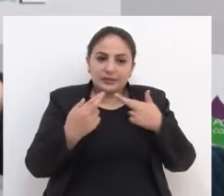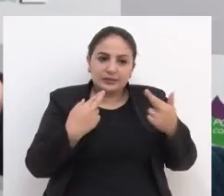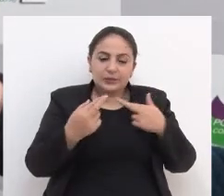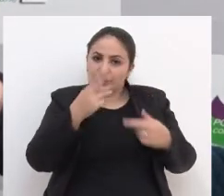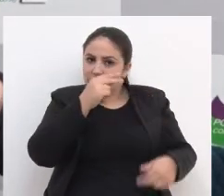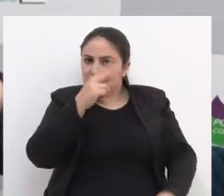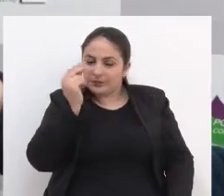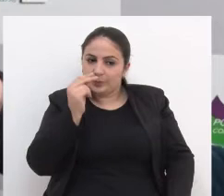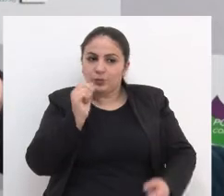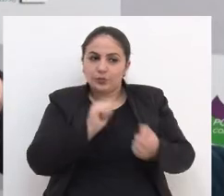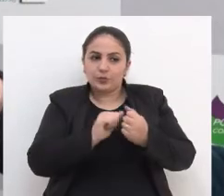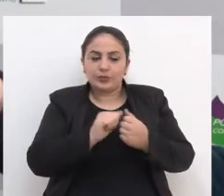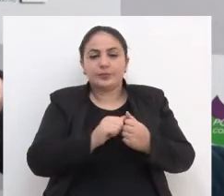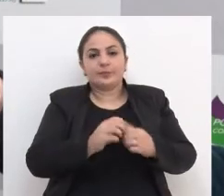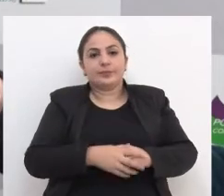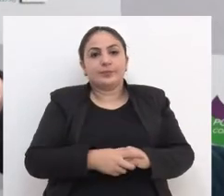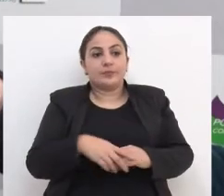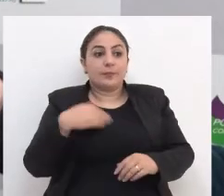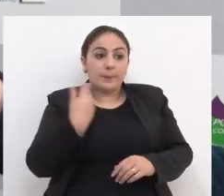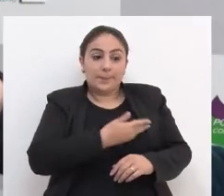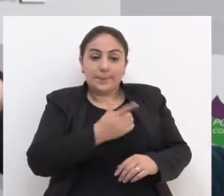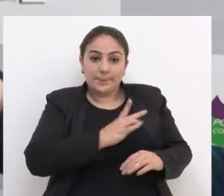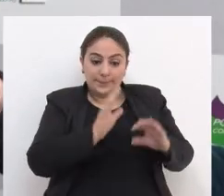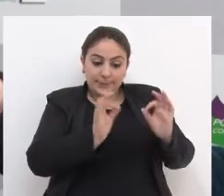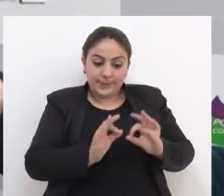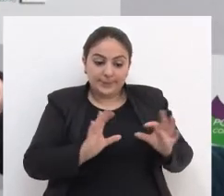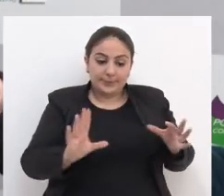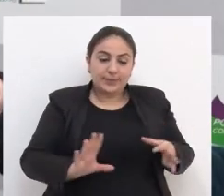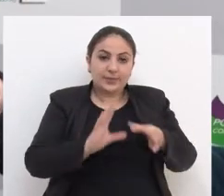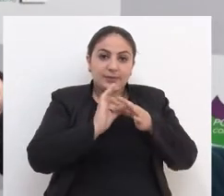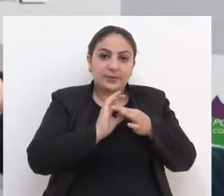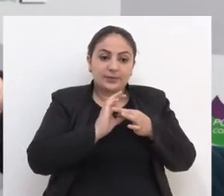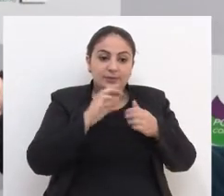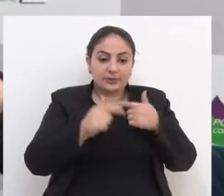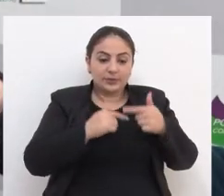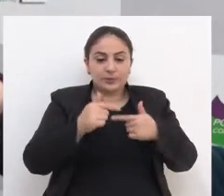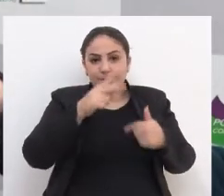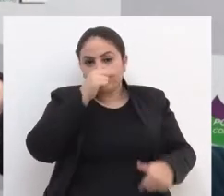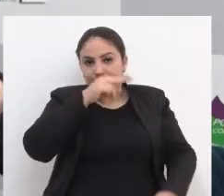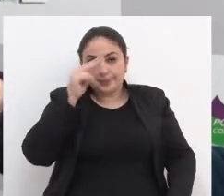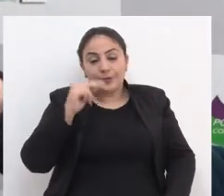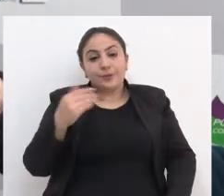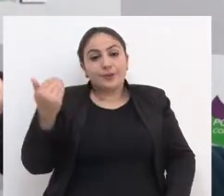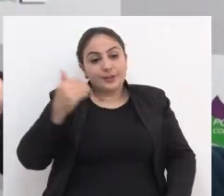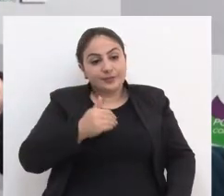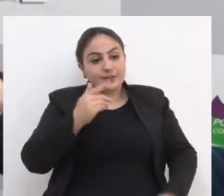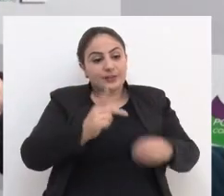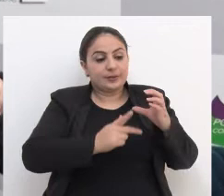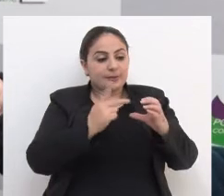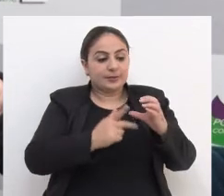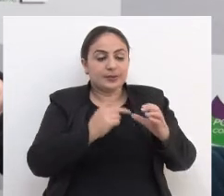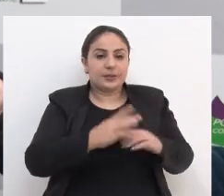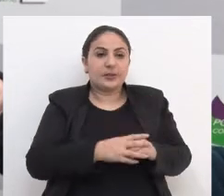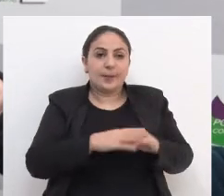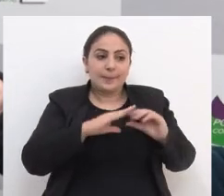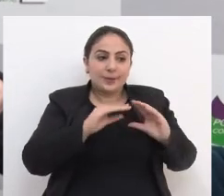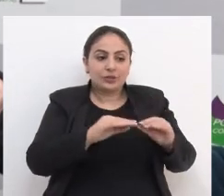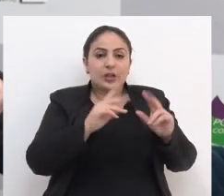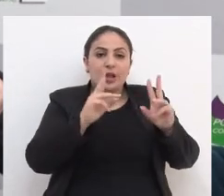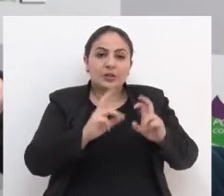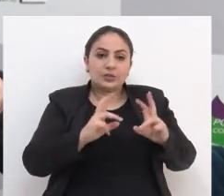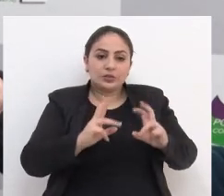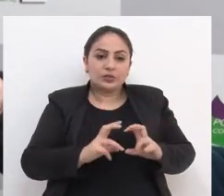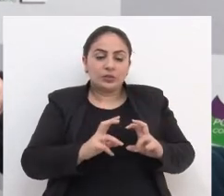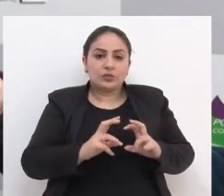Executivo com o Legislativo. Nós temos projetos ligados a questão dos servidores municipais que devem vir para a Câmara, mexendo aí na